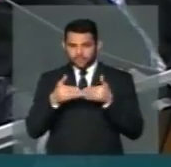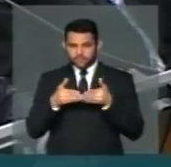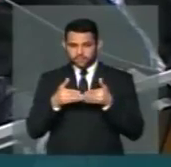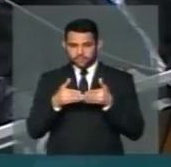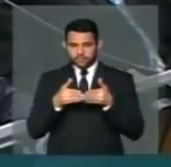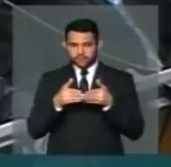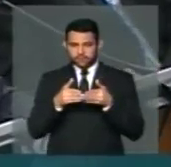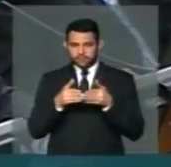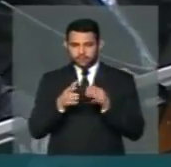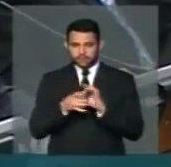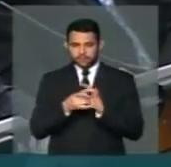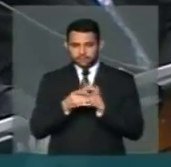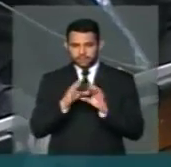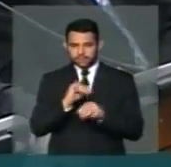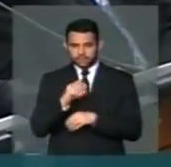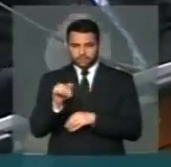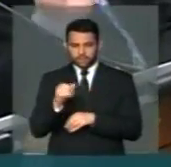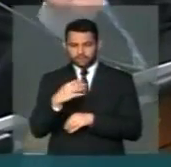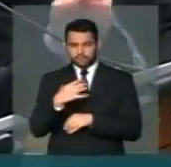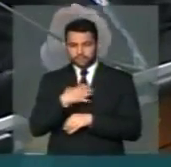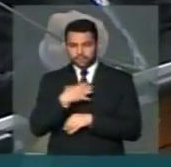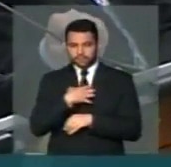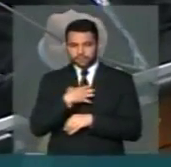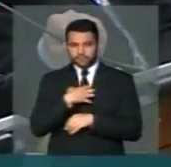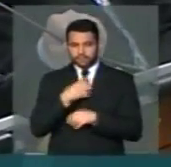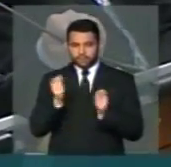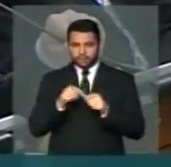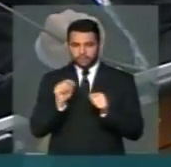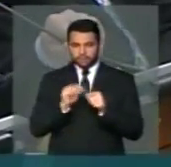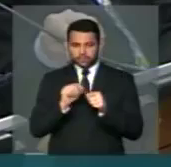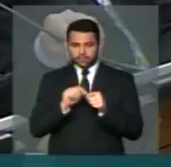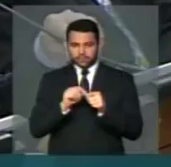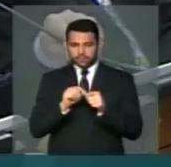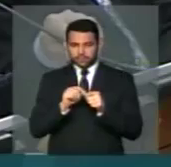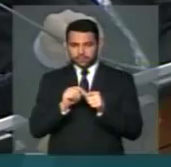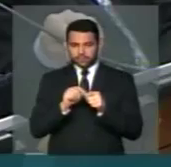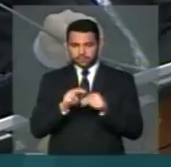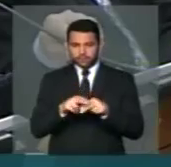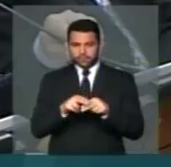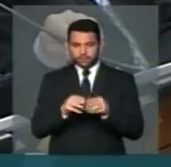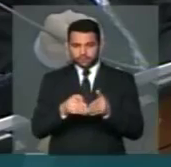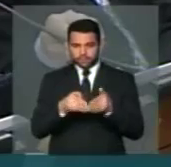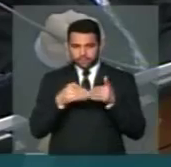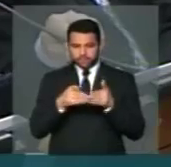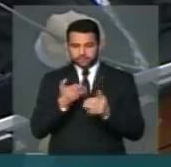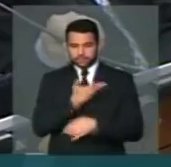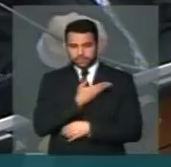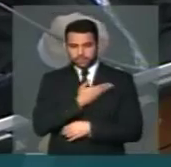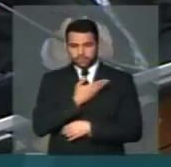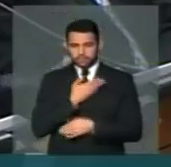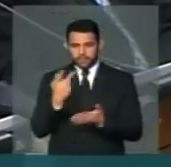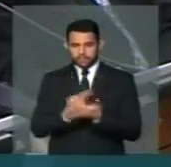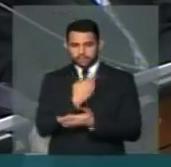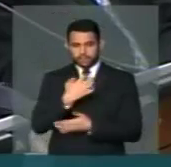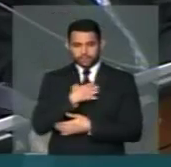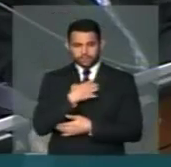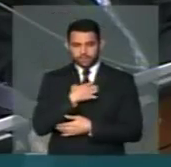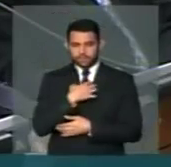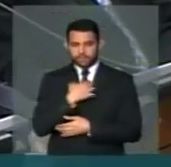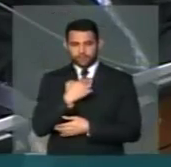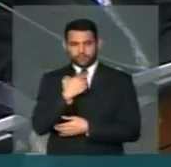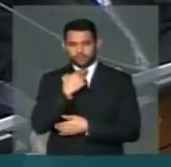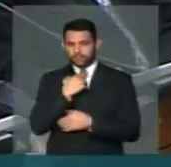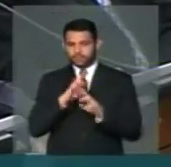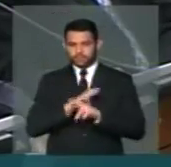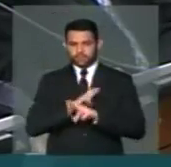a dispensa da CPI por uma questão de coerência, para que eu possa fazer com que eu pedi aos meus colegas também aconteça comigo. Eu não posso ser